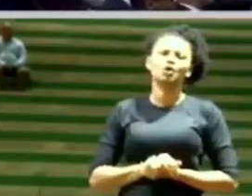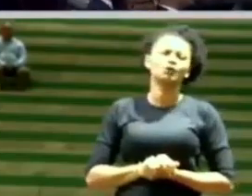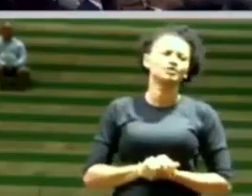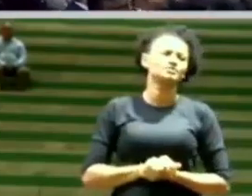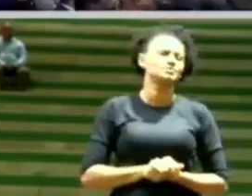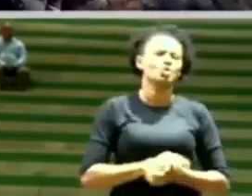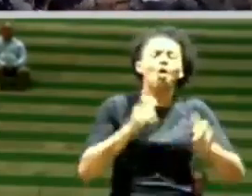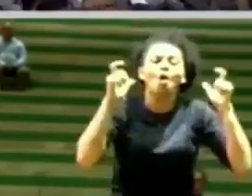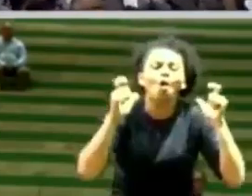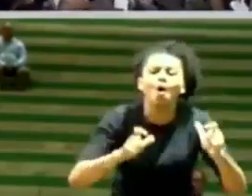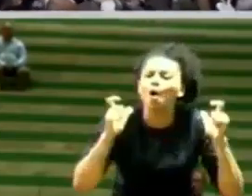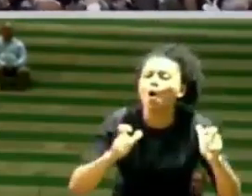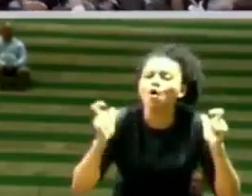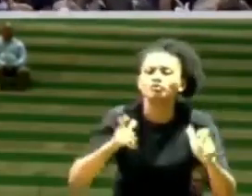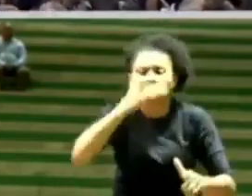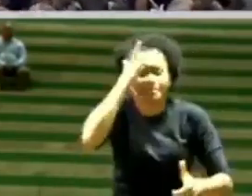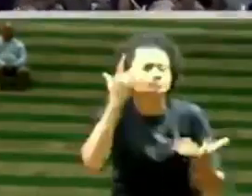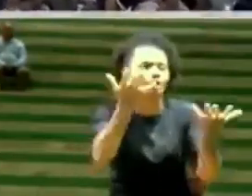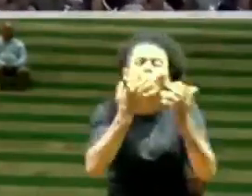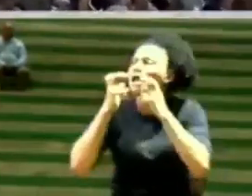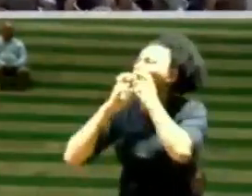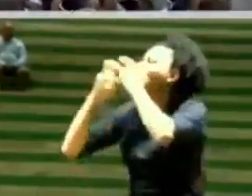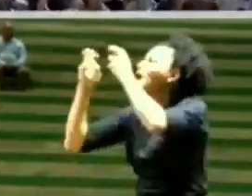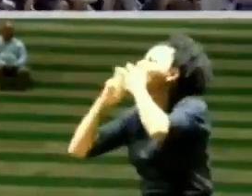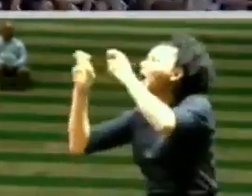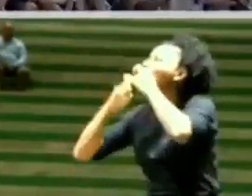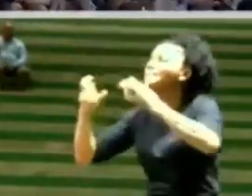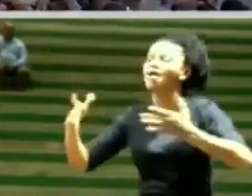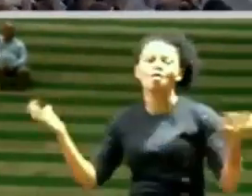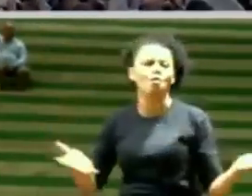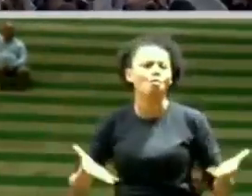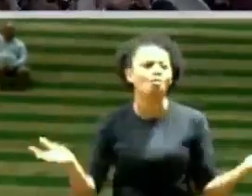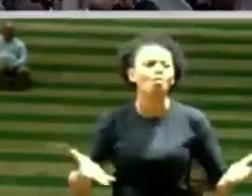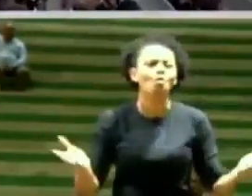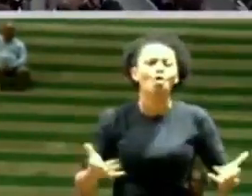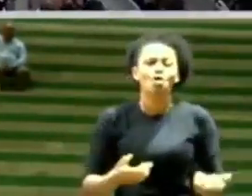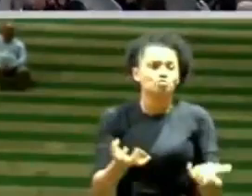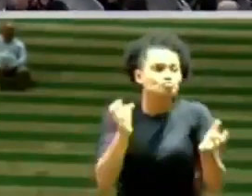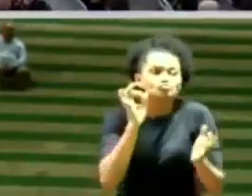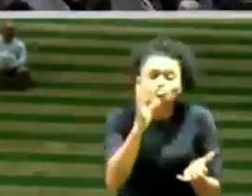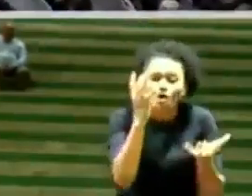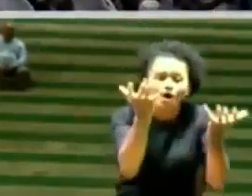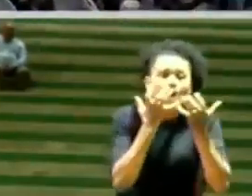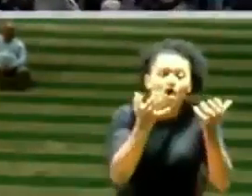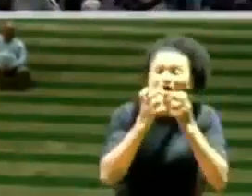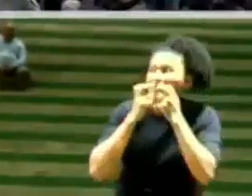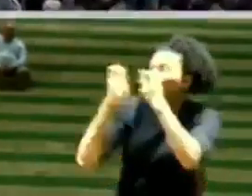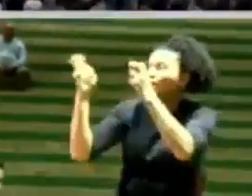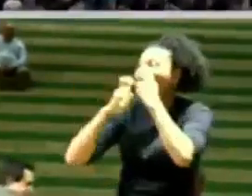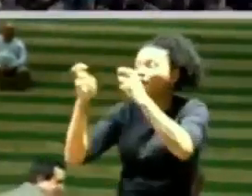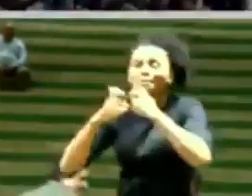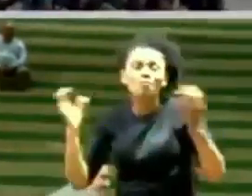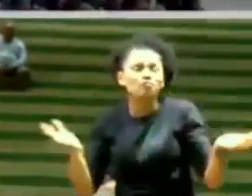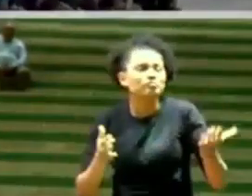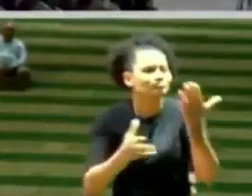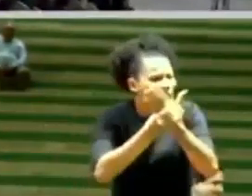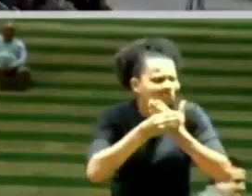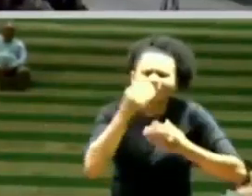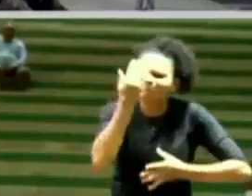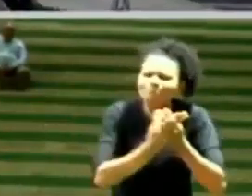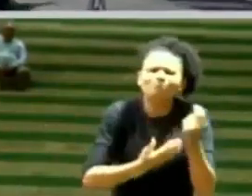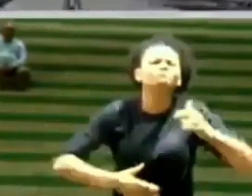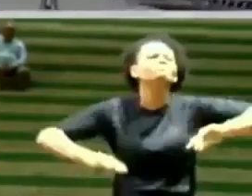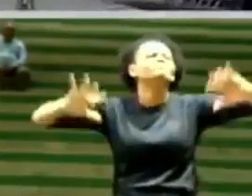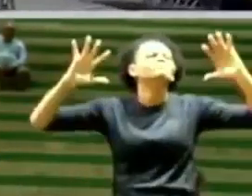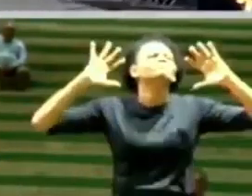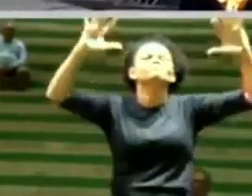onde está quem deseja clamar hoje? Só quem deseja de verdade, levante a sua